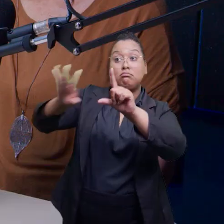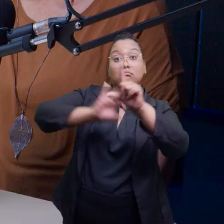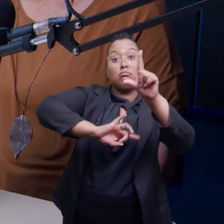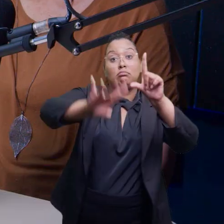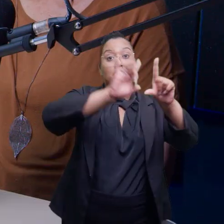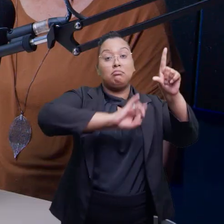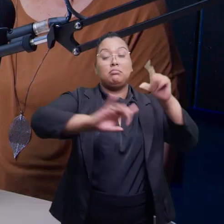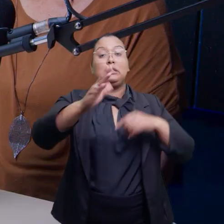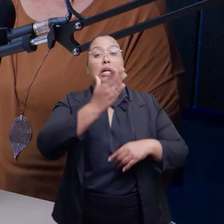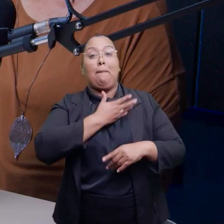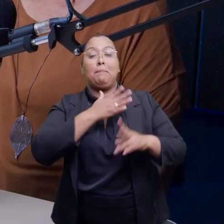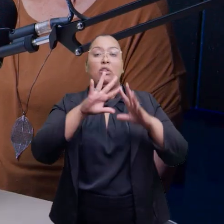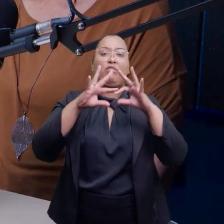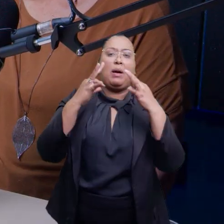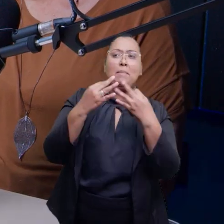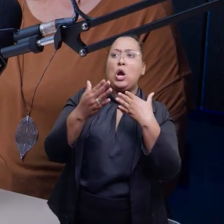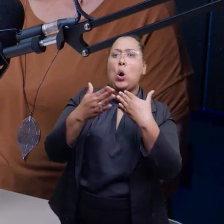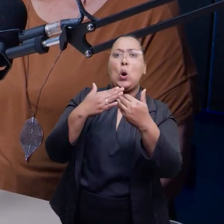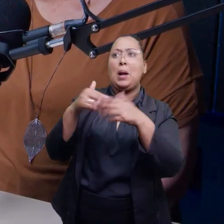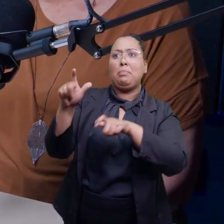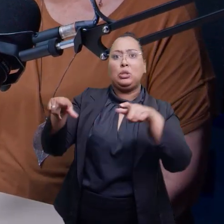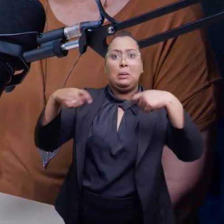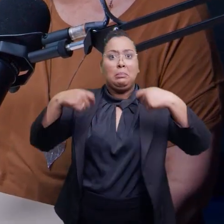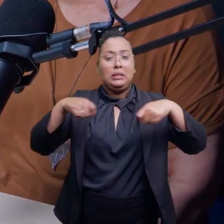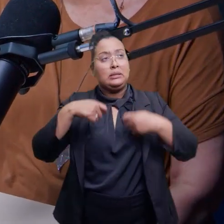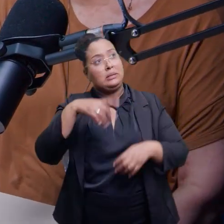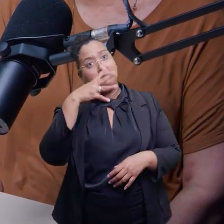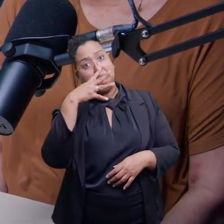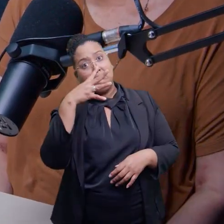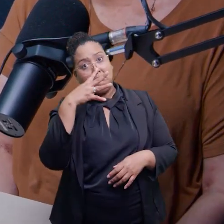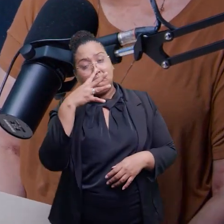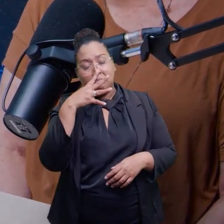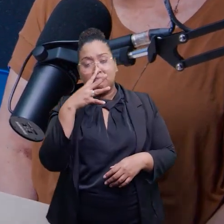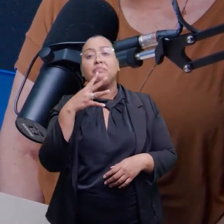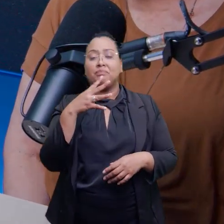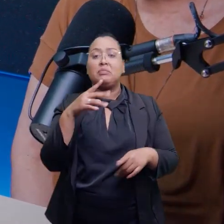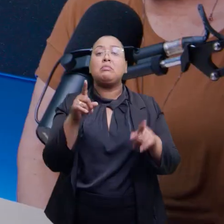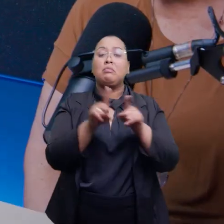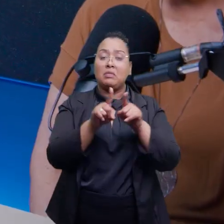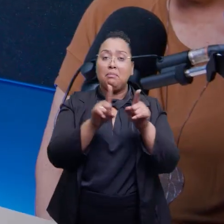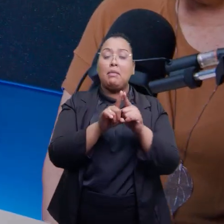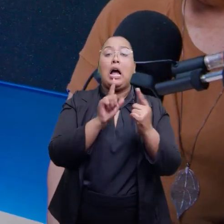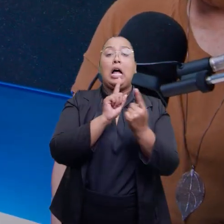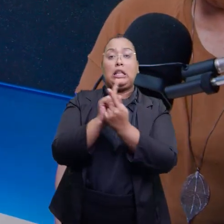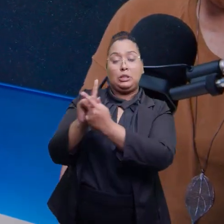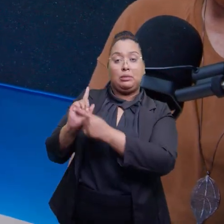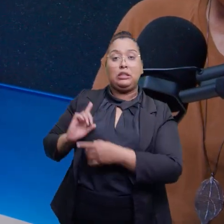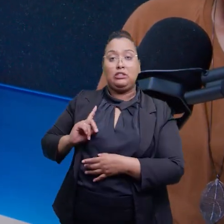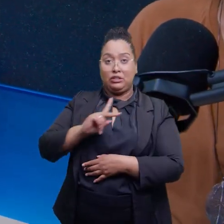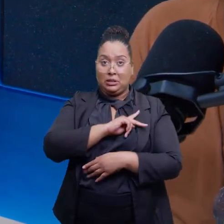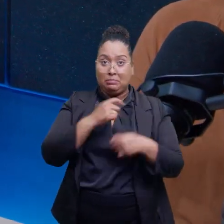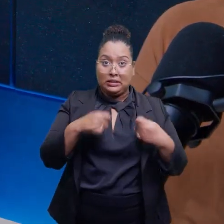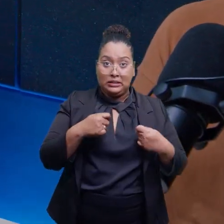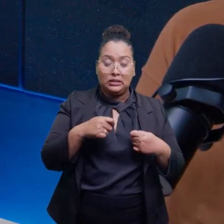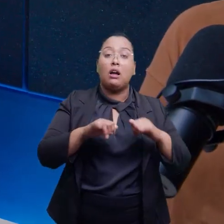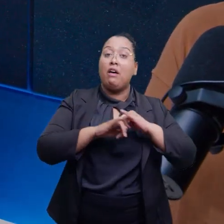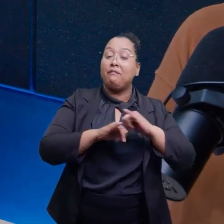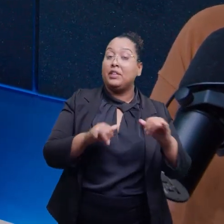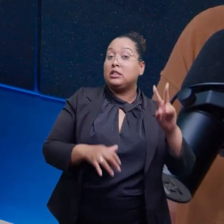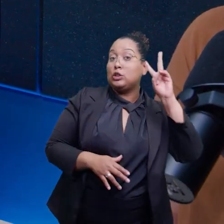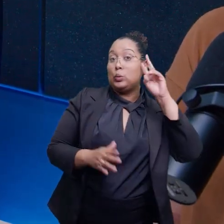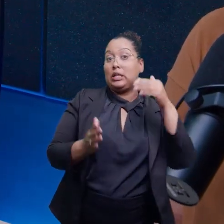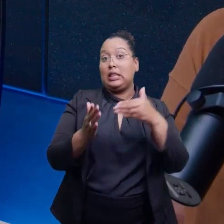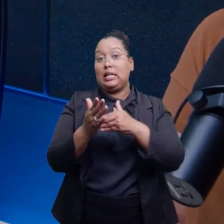seus amigos, familiares, alguém que precisa ouvir esse conteúdo e precisa do atendimento da Defensoria Pública, de